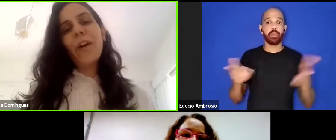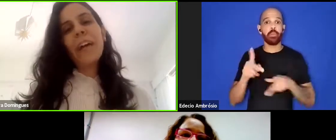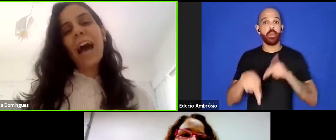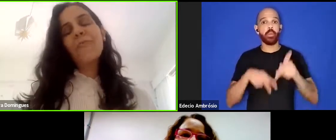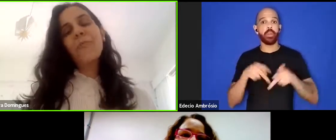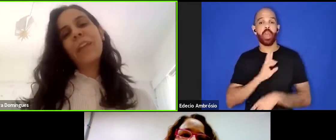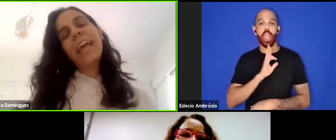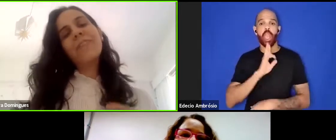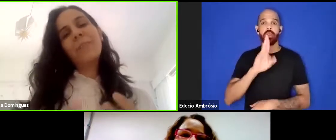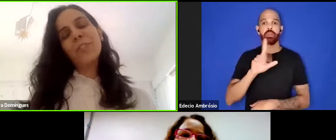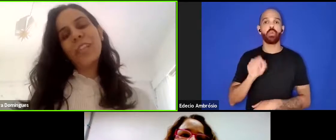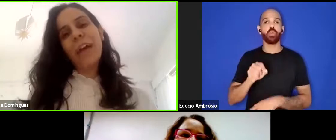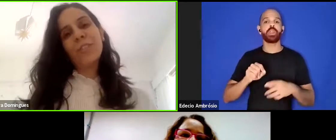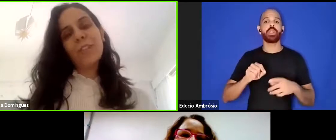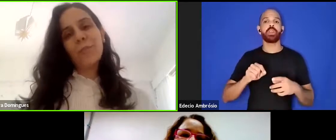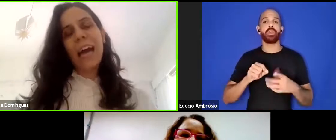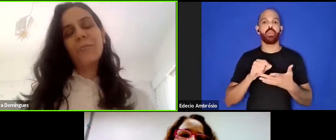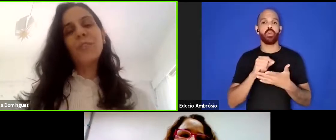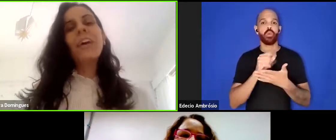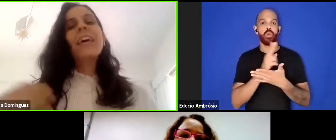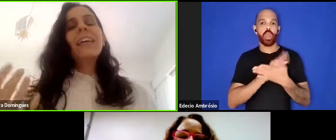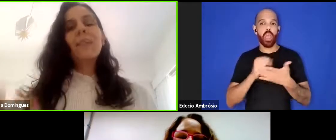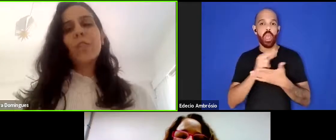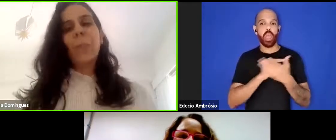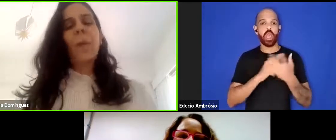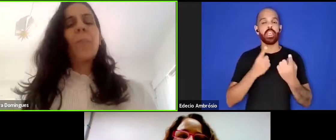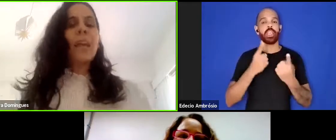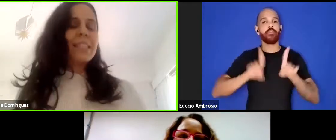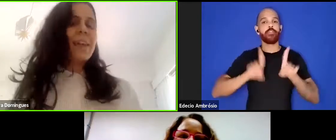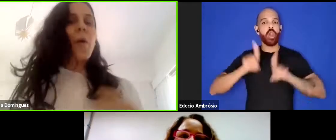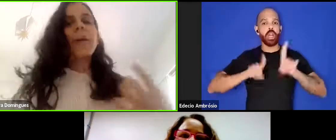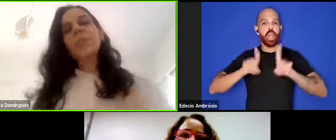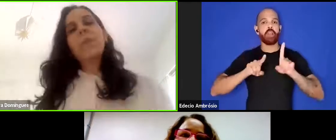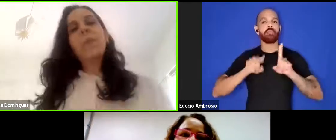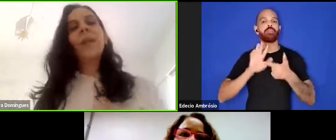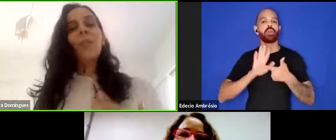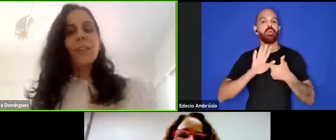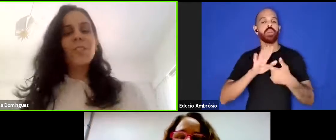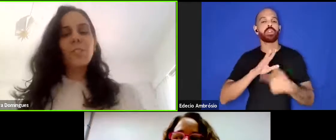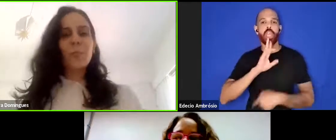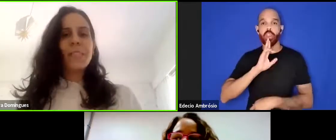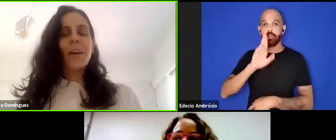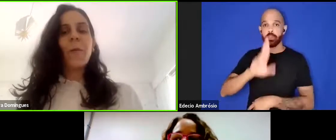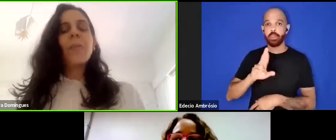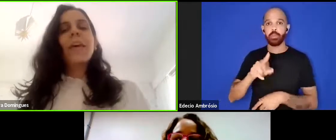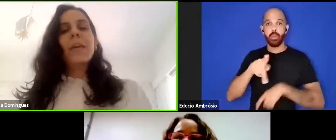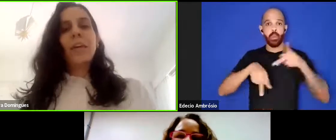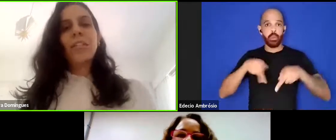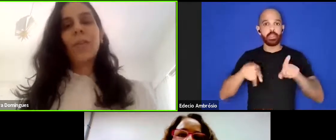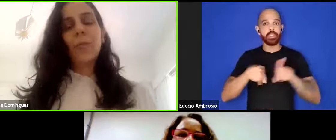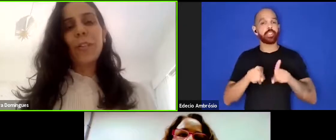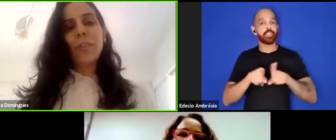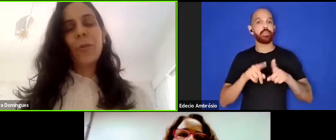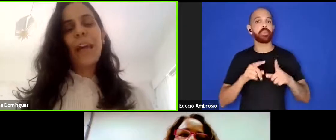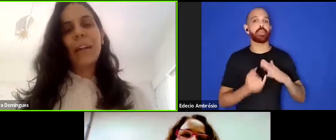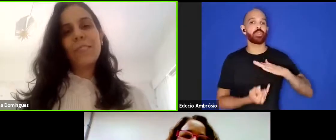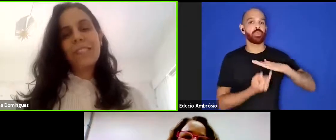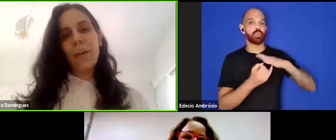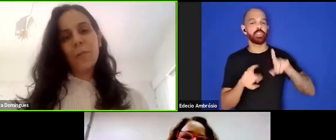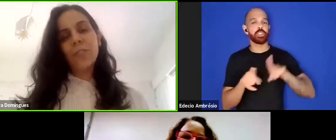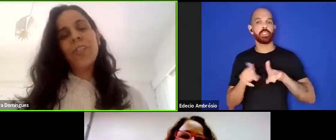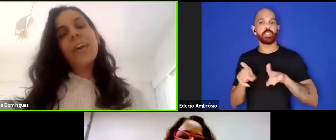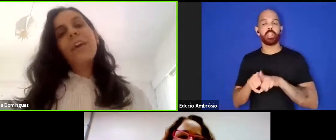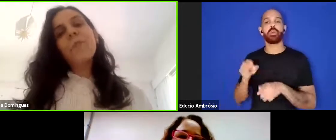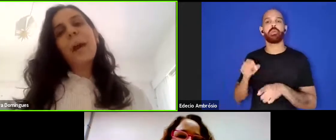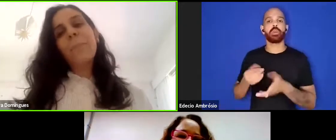com um infográfico, né, que vai mostrar os resultados não só para a população, mas também para a nossa instituição e prestadores de cuidados